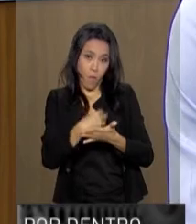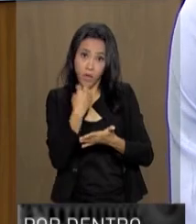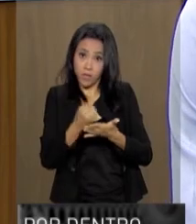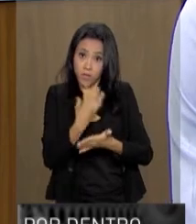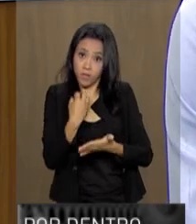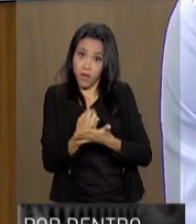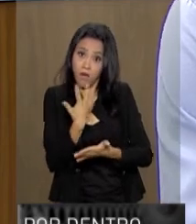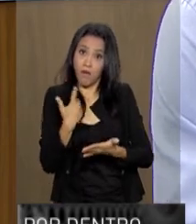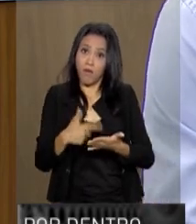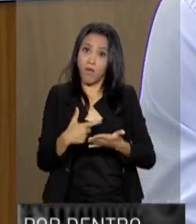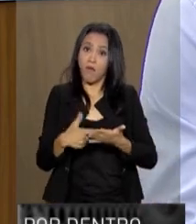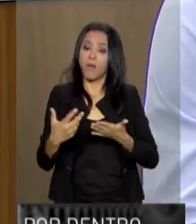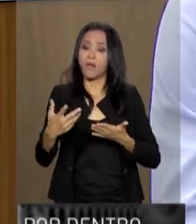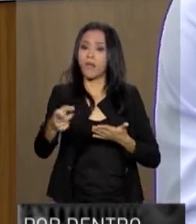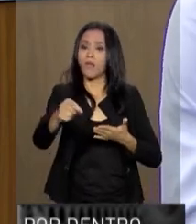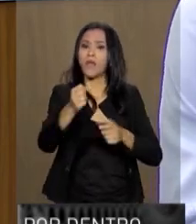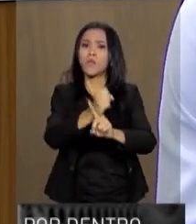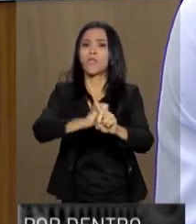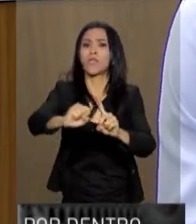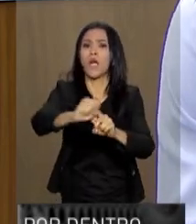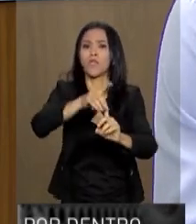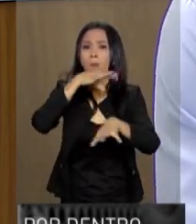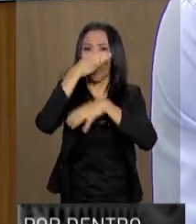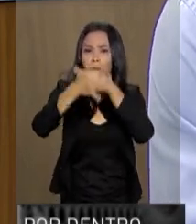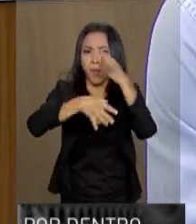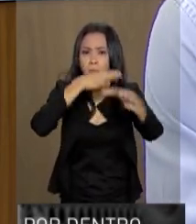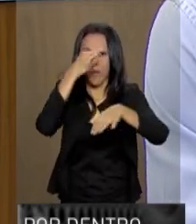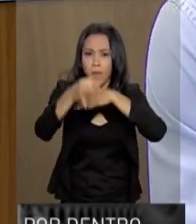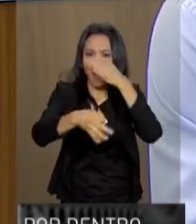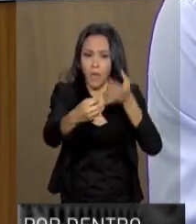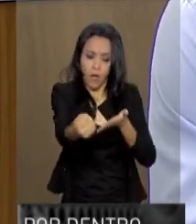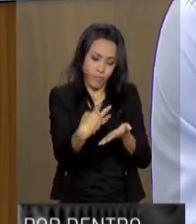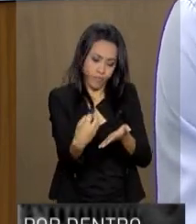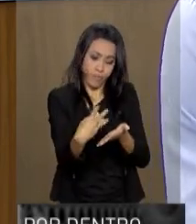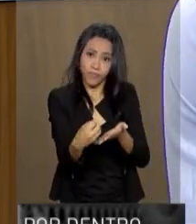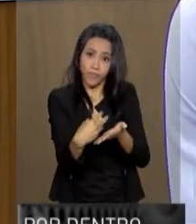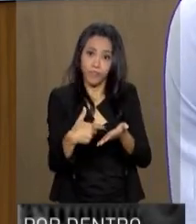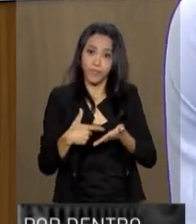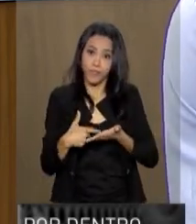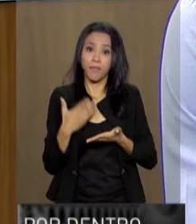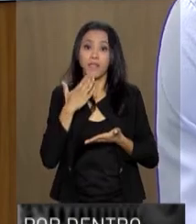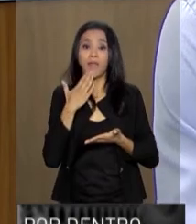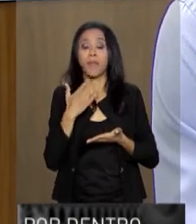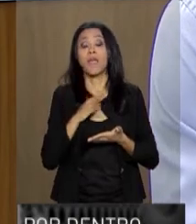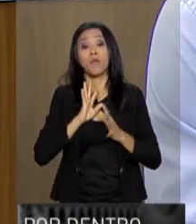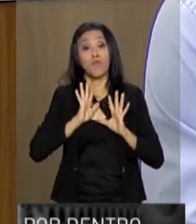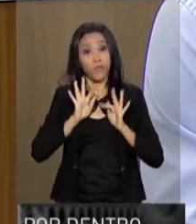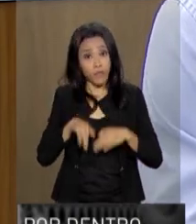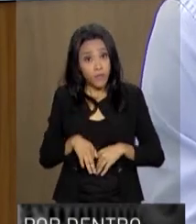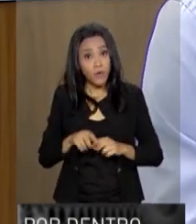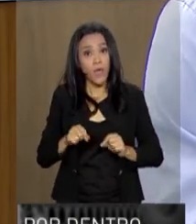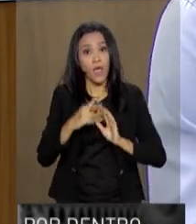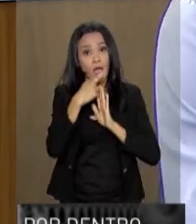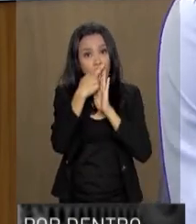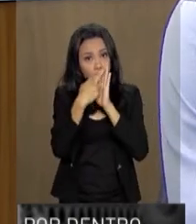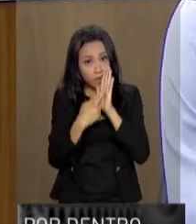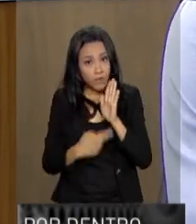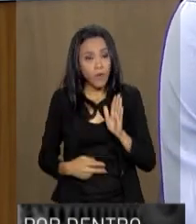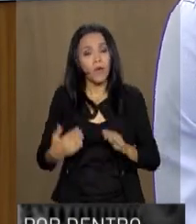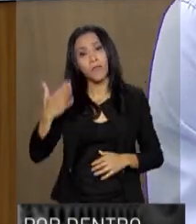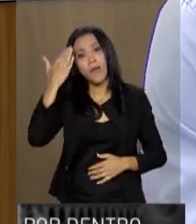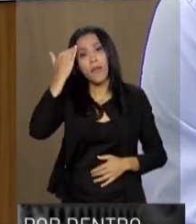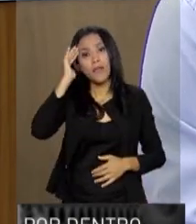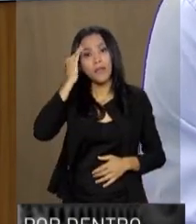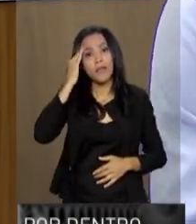próxima com a sociedade para que todos participam desse diagnóstico e por fim o relatório final de compreensão dessas